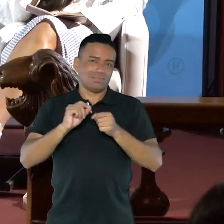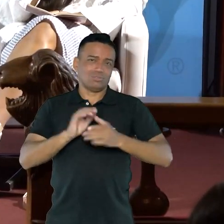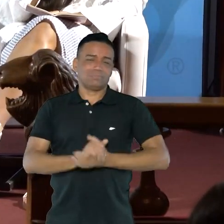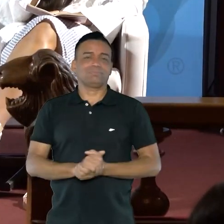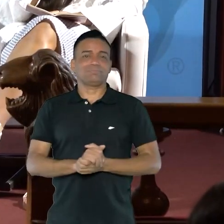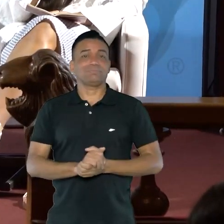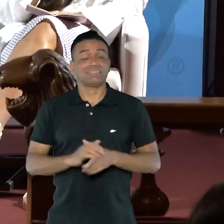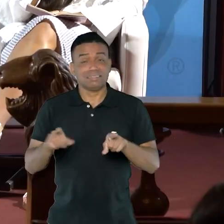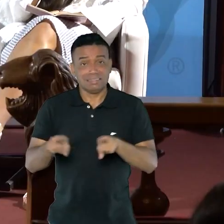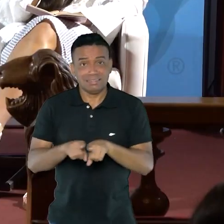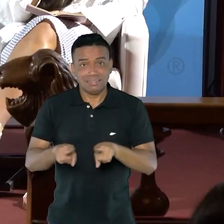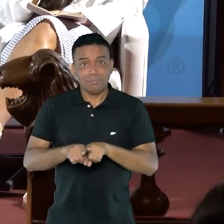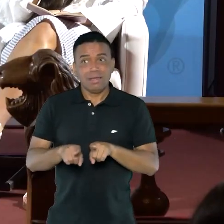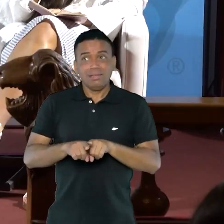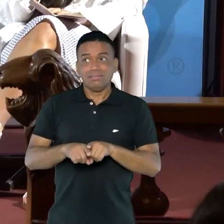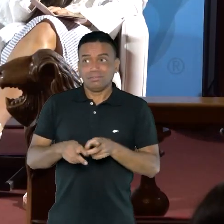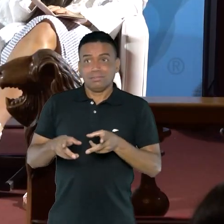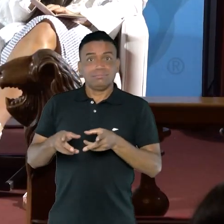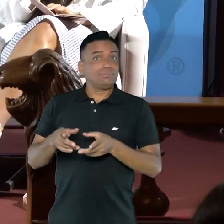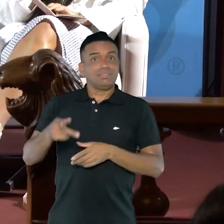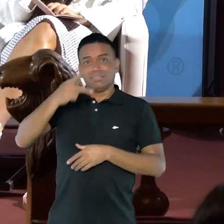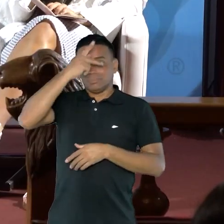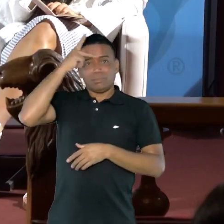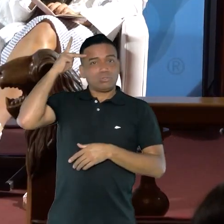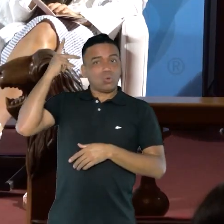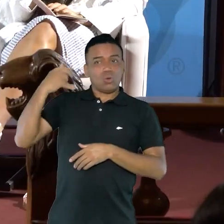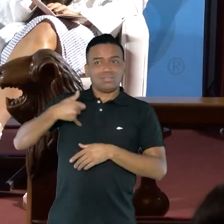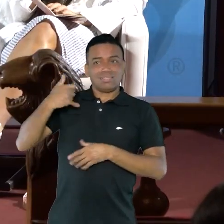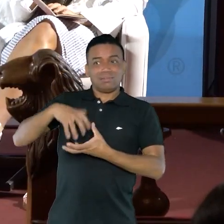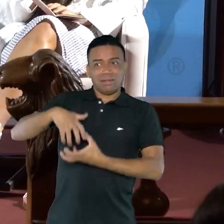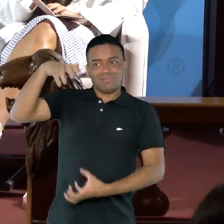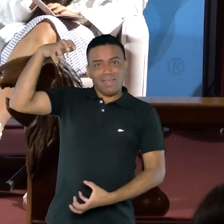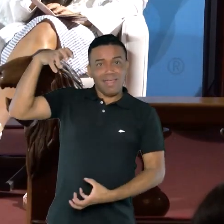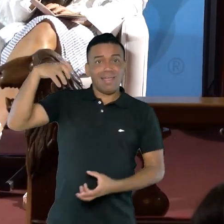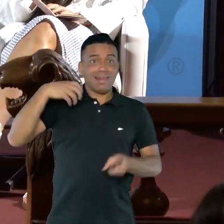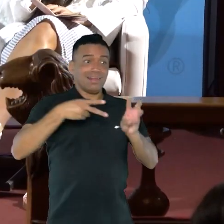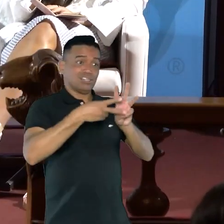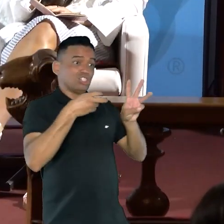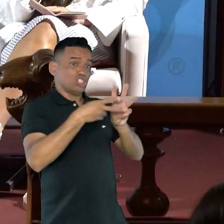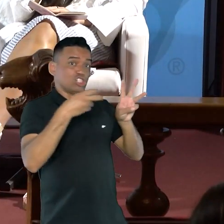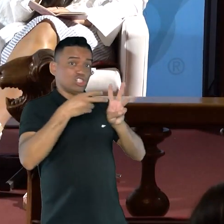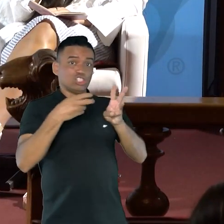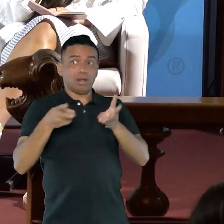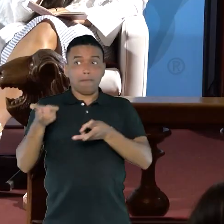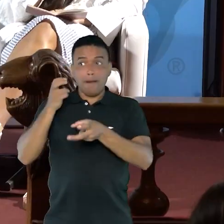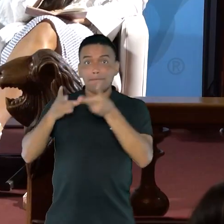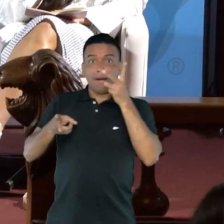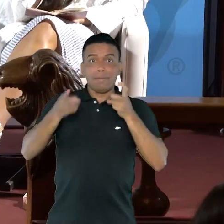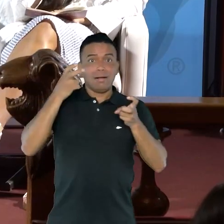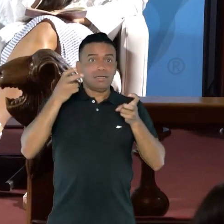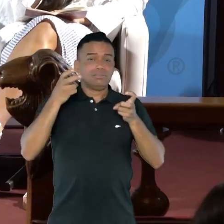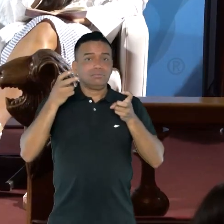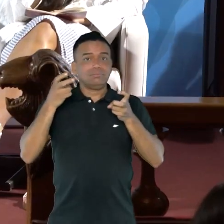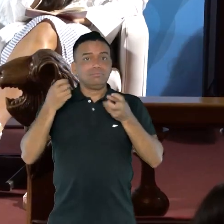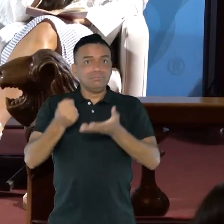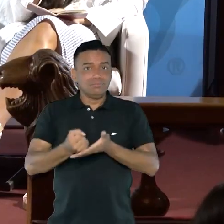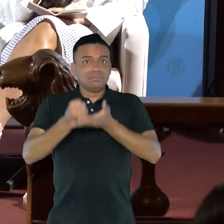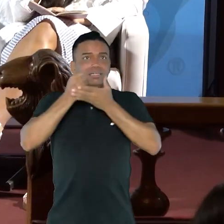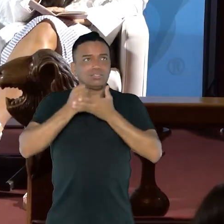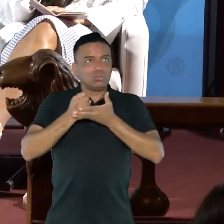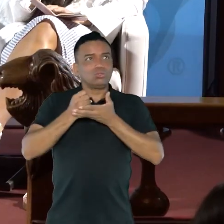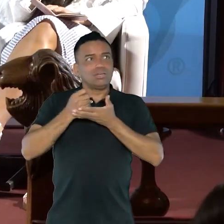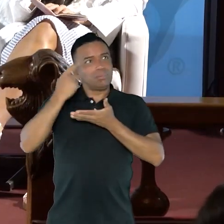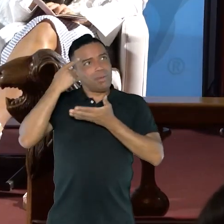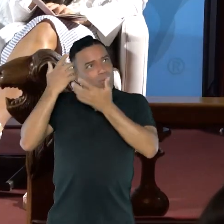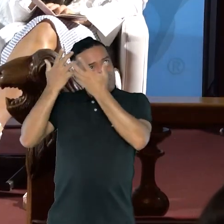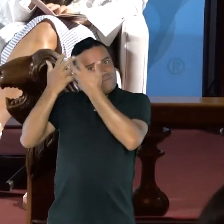e tenho a escuta dos mais velhos, né, do nosso povo, como a base do meu pensamento. Então, o